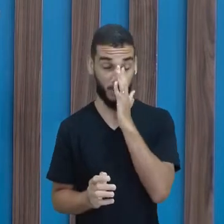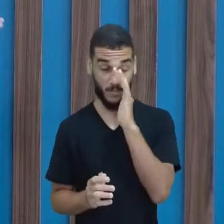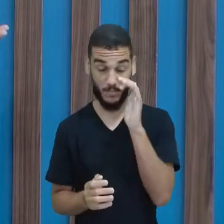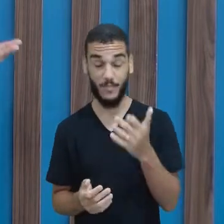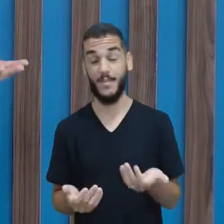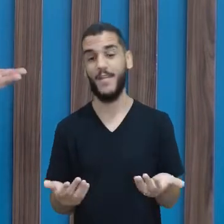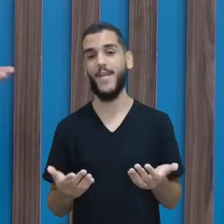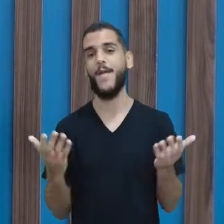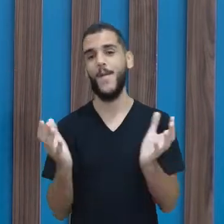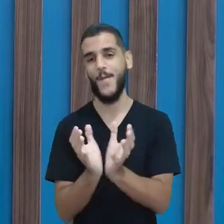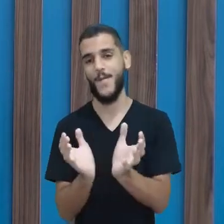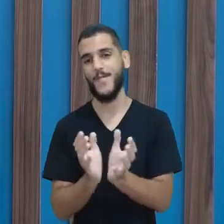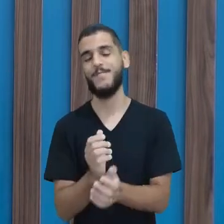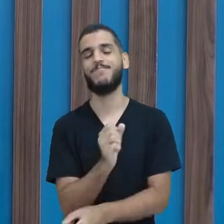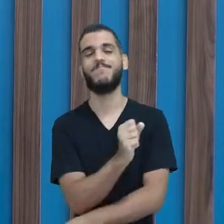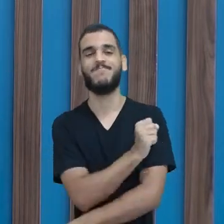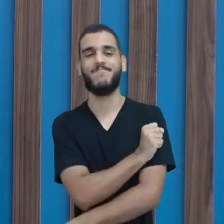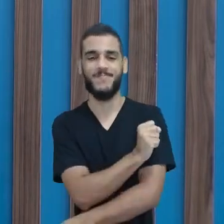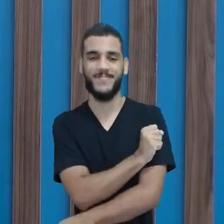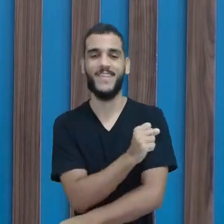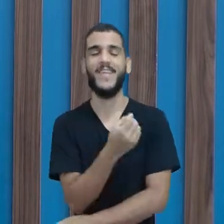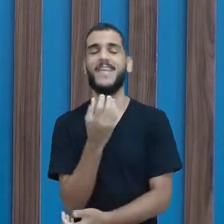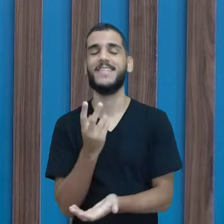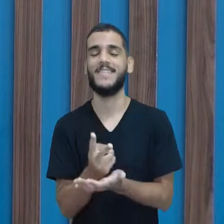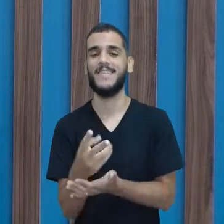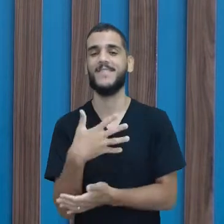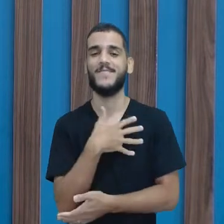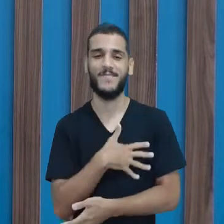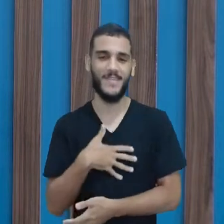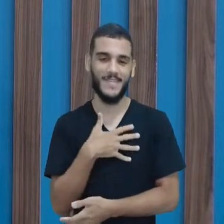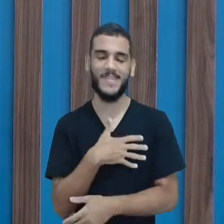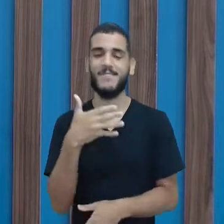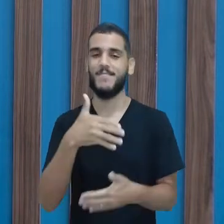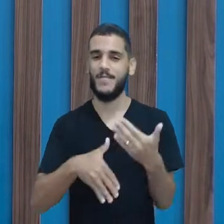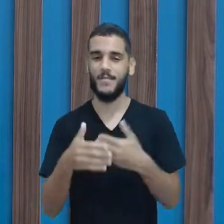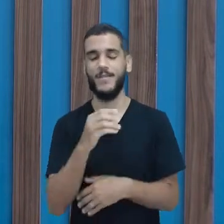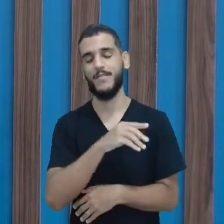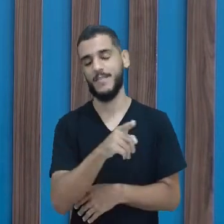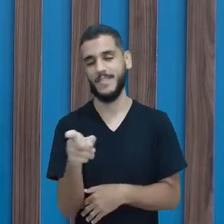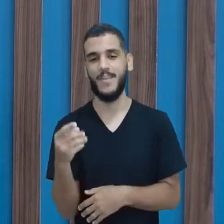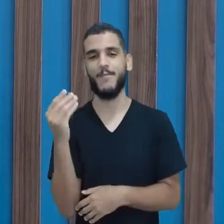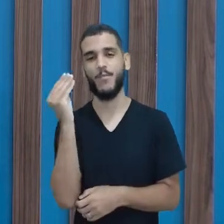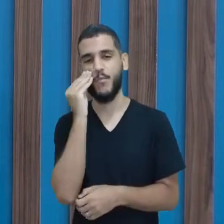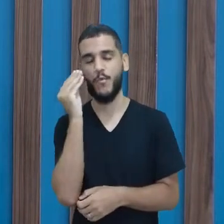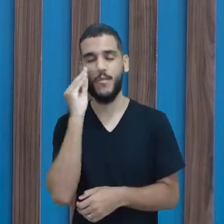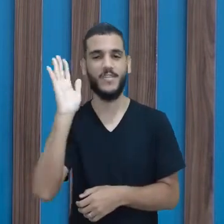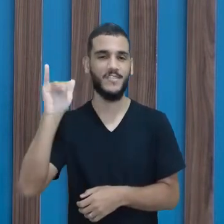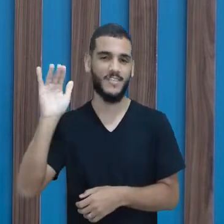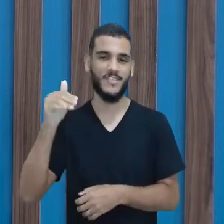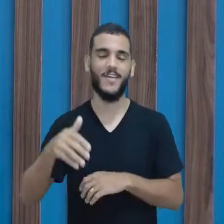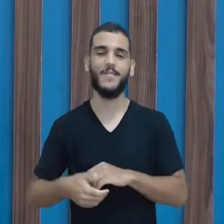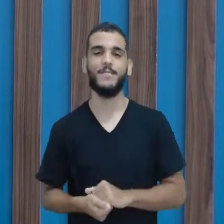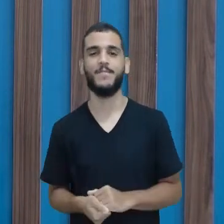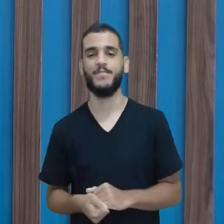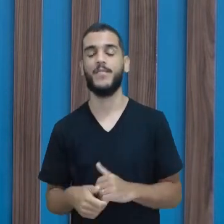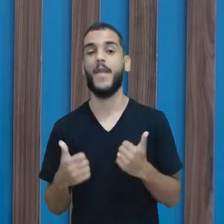é o oitavo ano. É sempre um prazer estar dialogando com vocês. Um beijo do Rostinho Lindo. Até a próxima aula, pessoal.